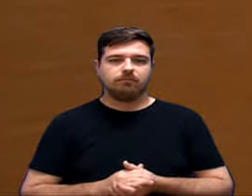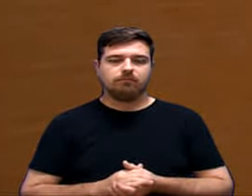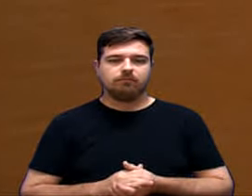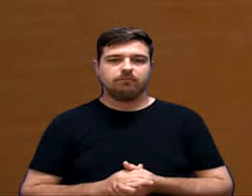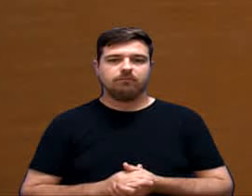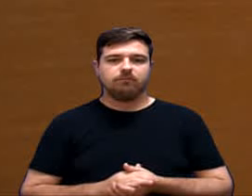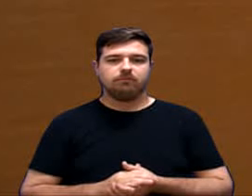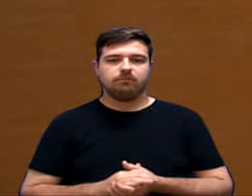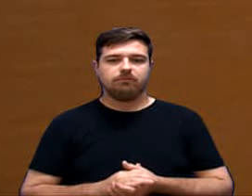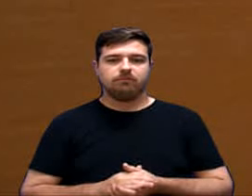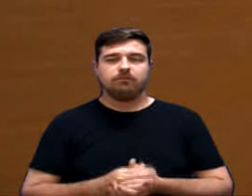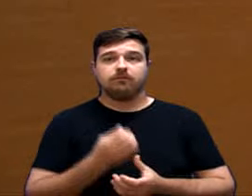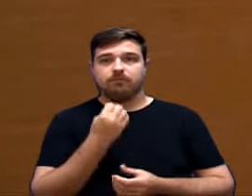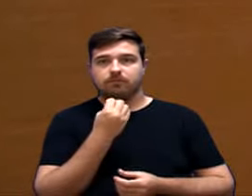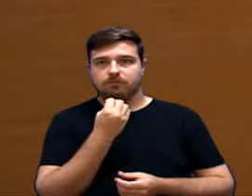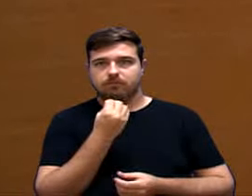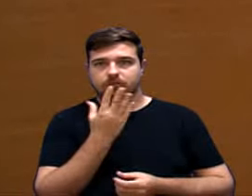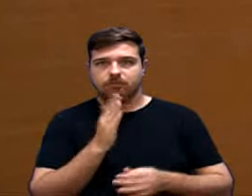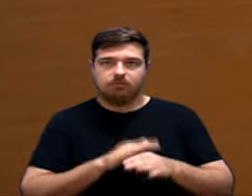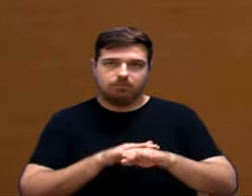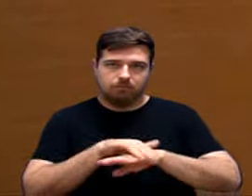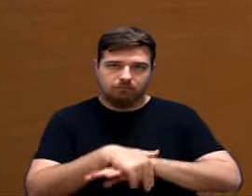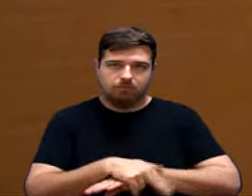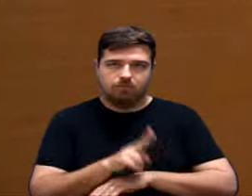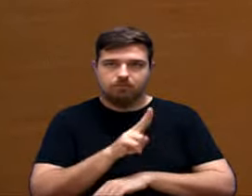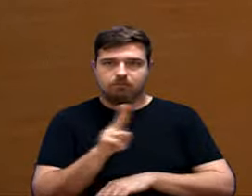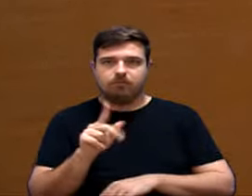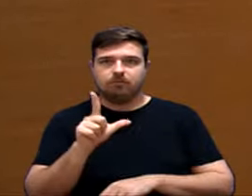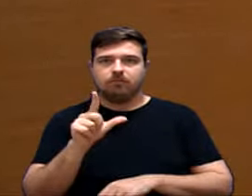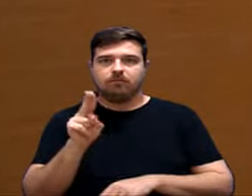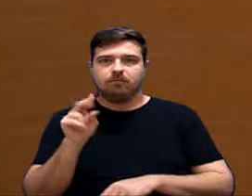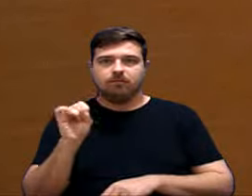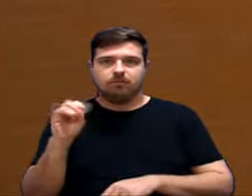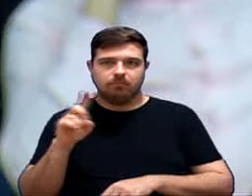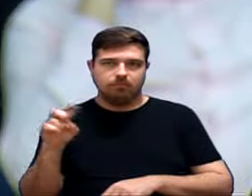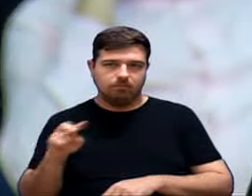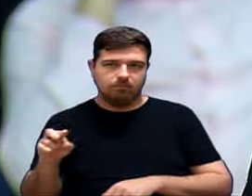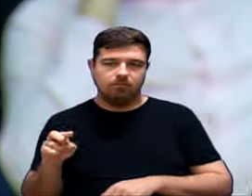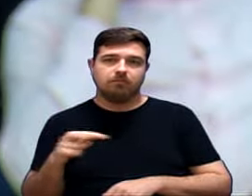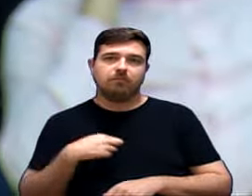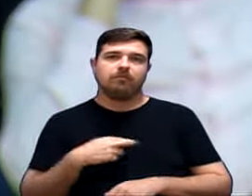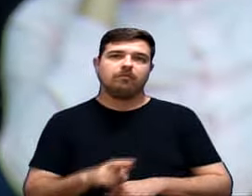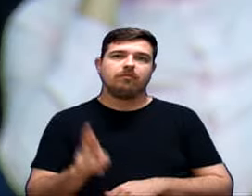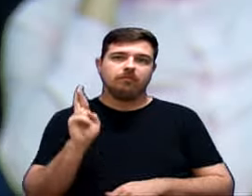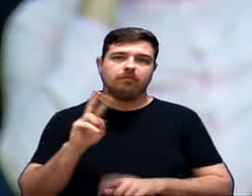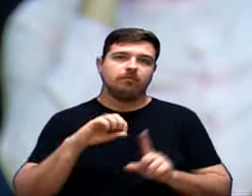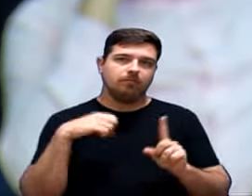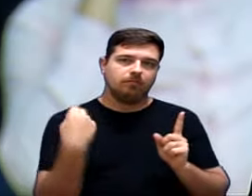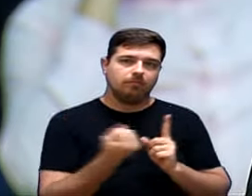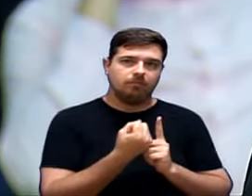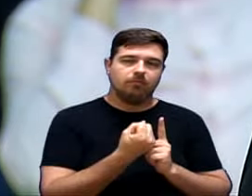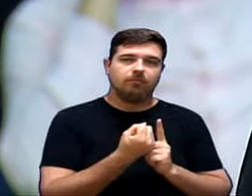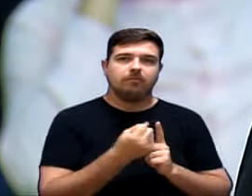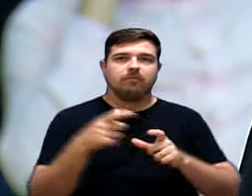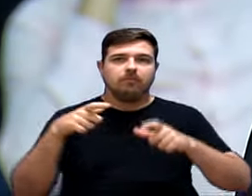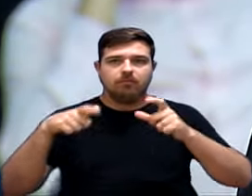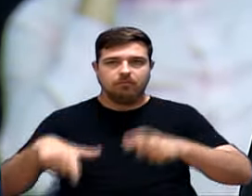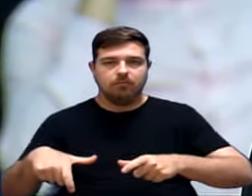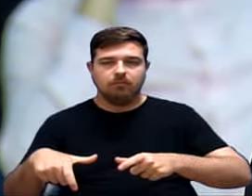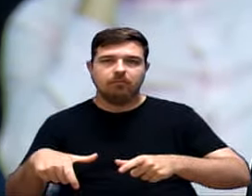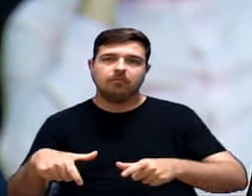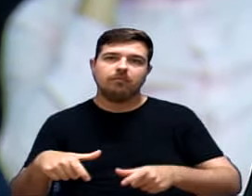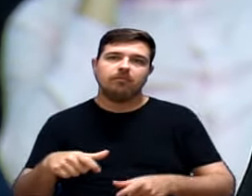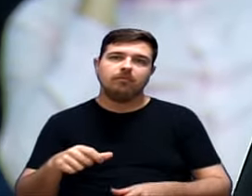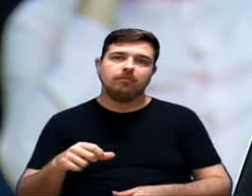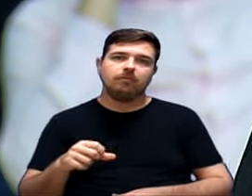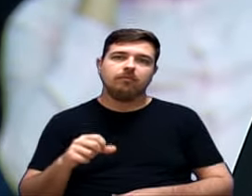favor Boa noite a todos meu nome é luí Fernando Fontana guarilha eu represento a associação de moradores e bairros residenciais